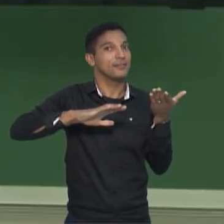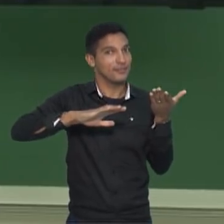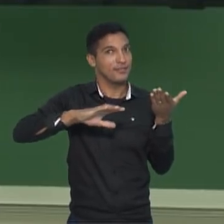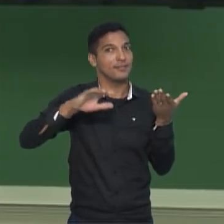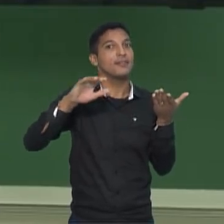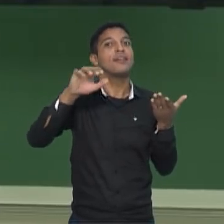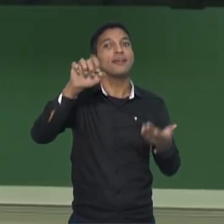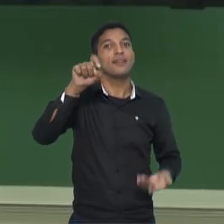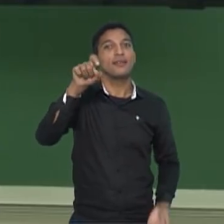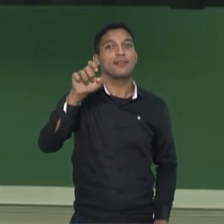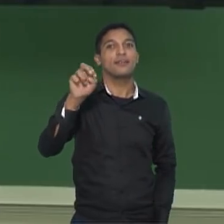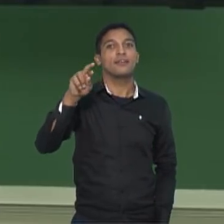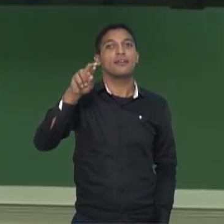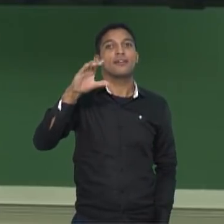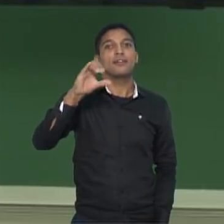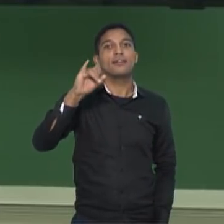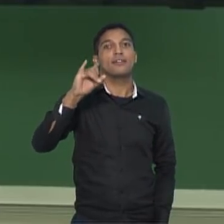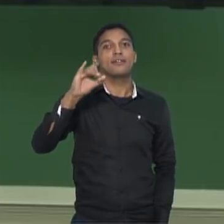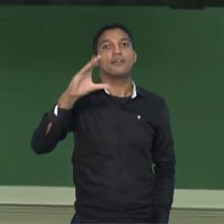exercícios.